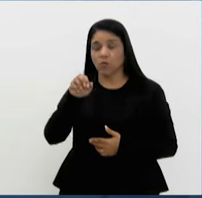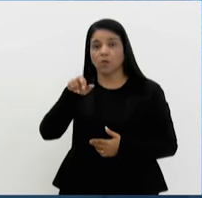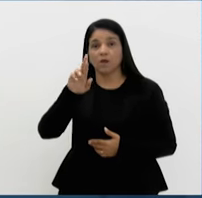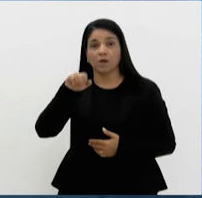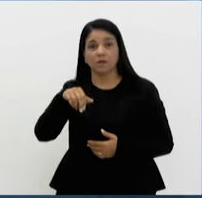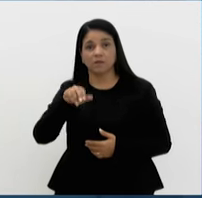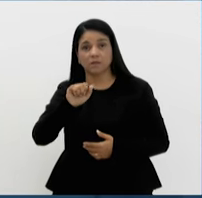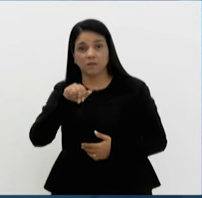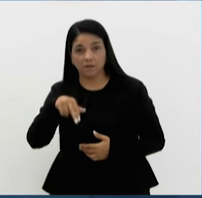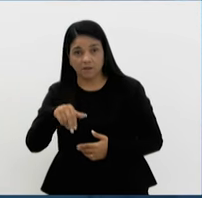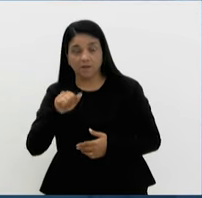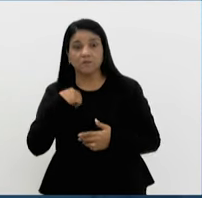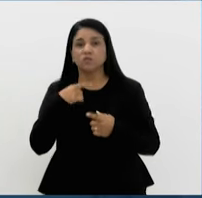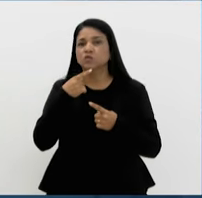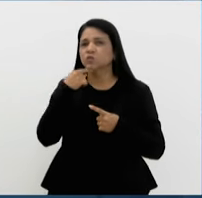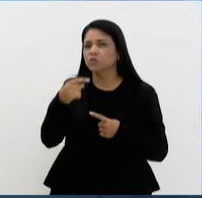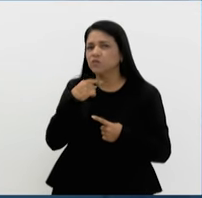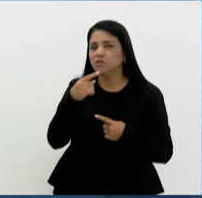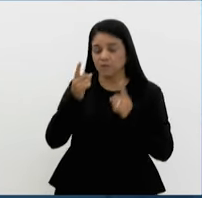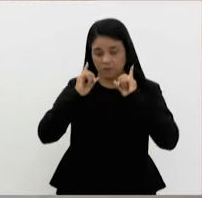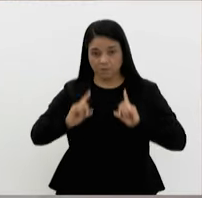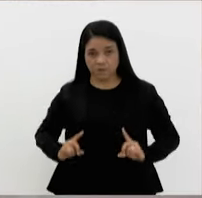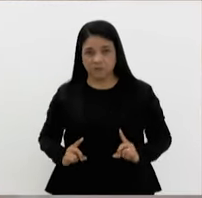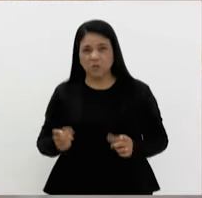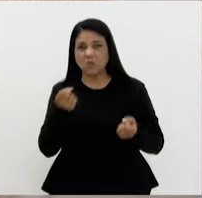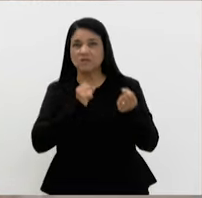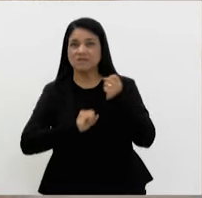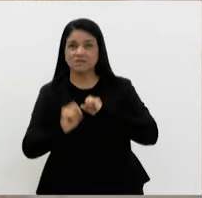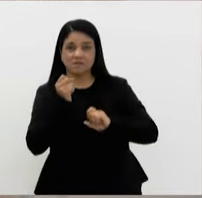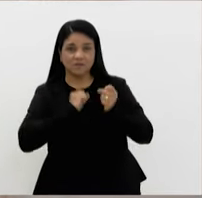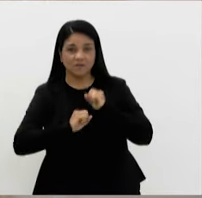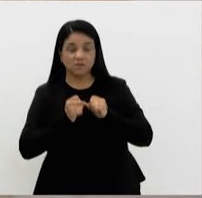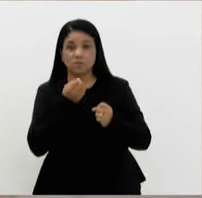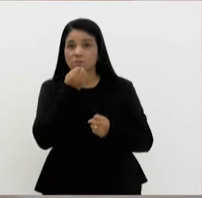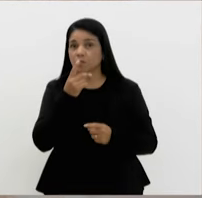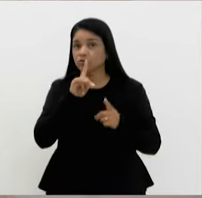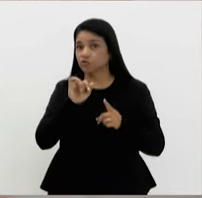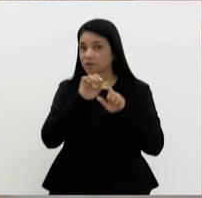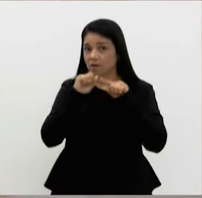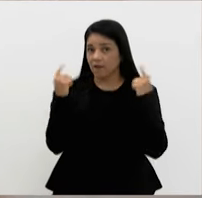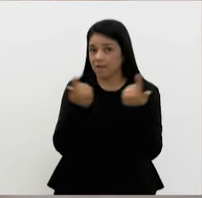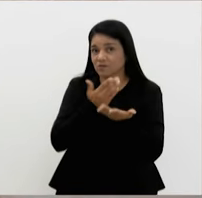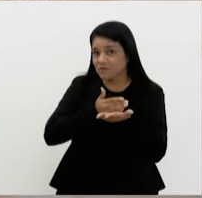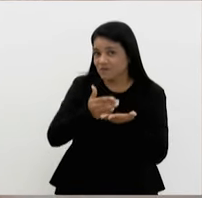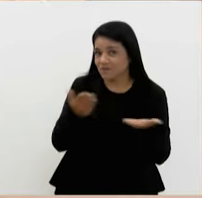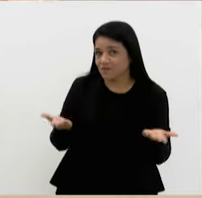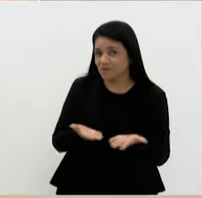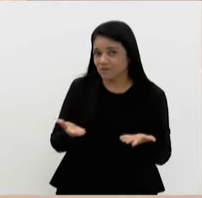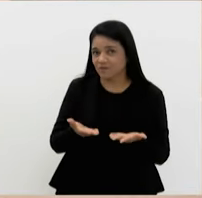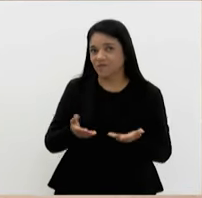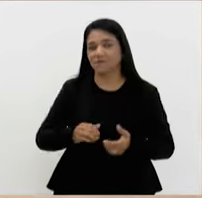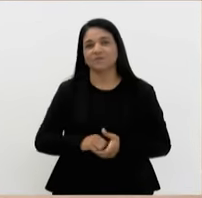para tirar suas dúvidas sobre depressão e ansiedade. O Bom Dia Alerj está começando agora.